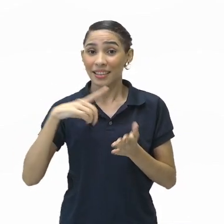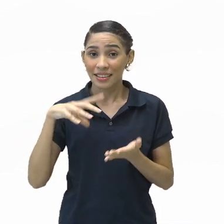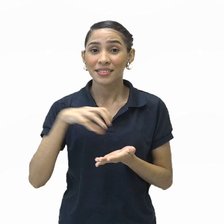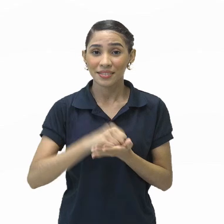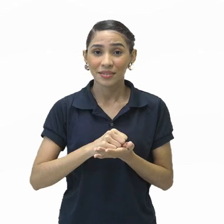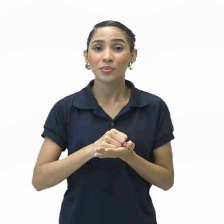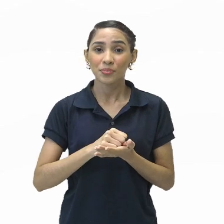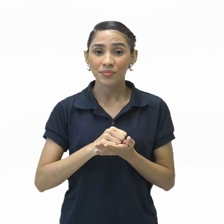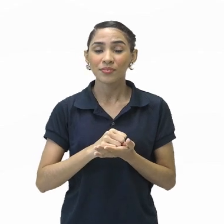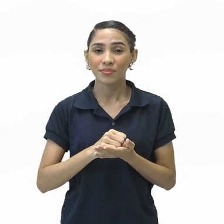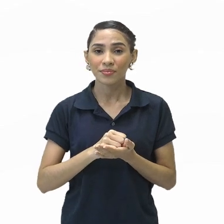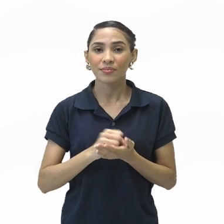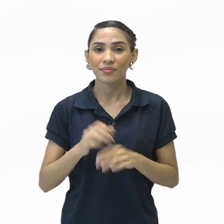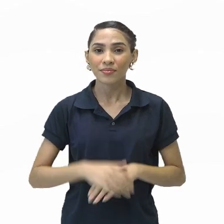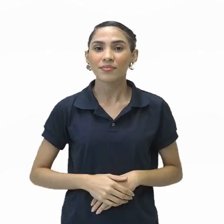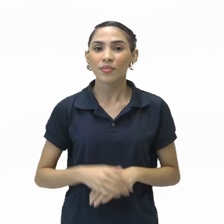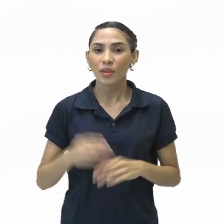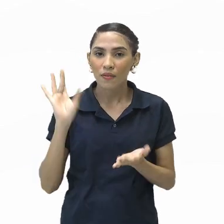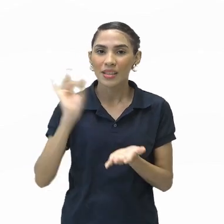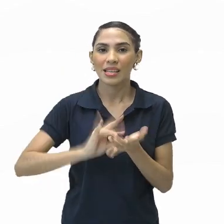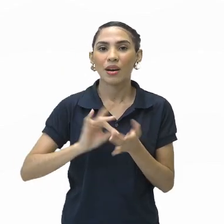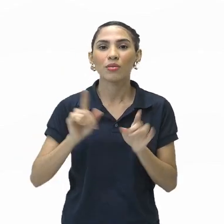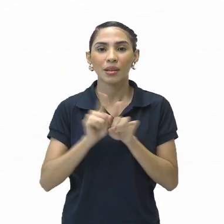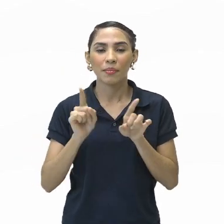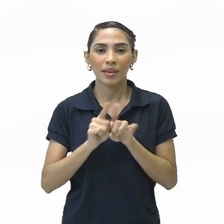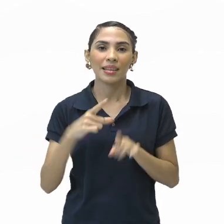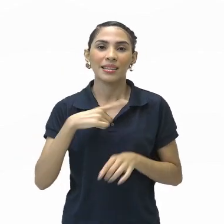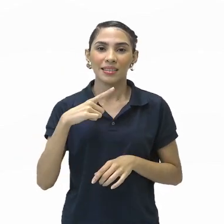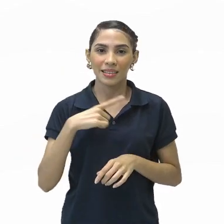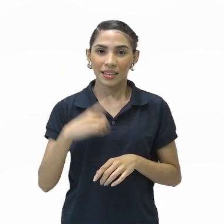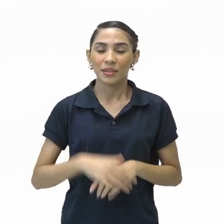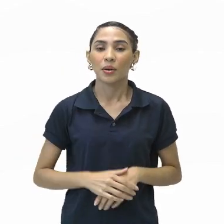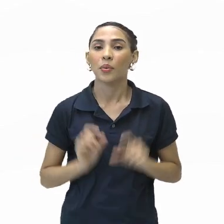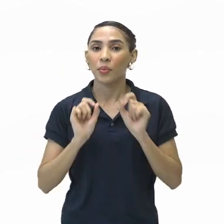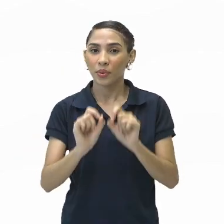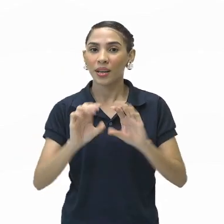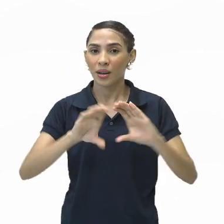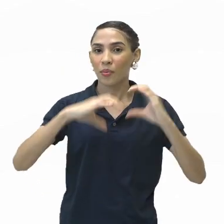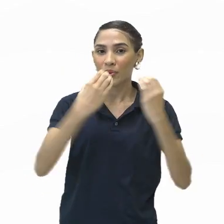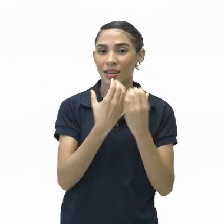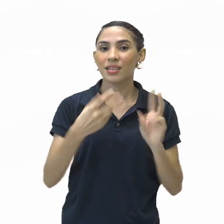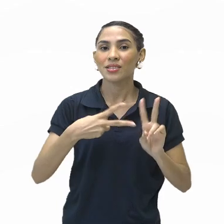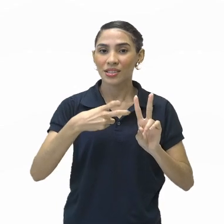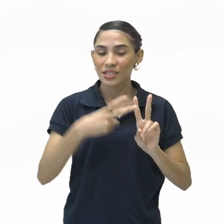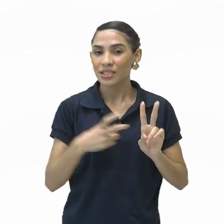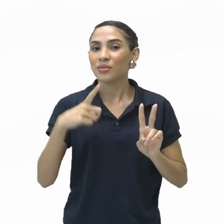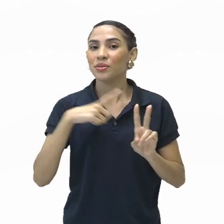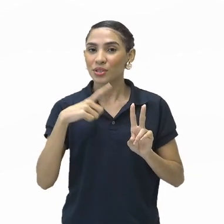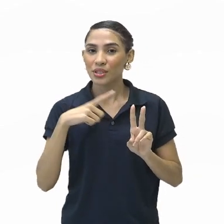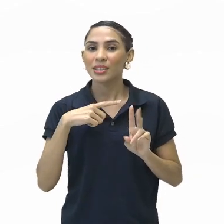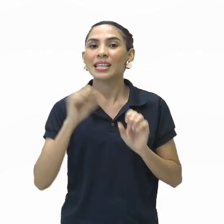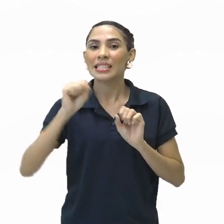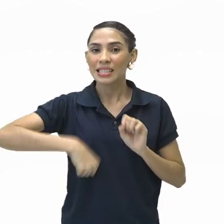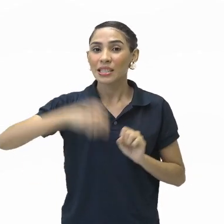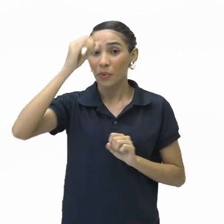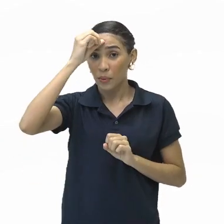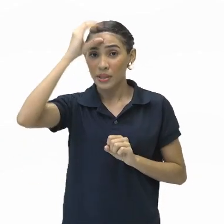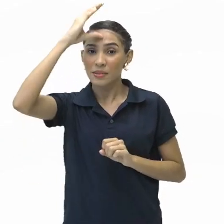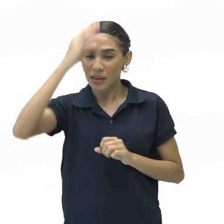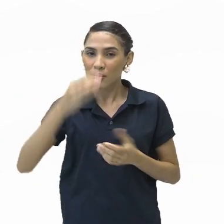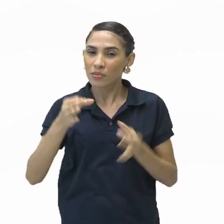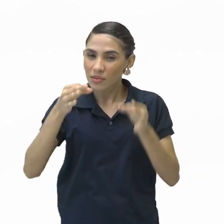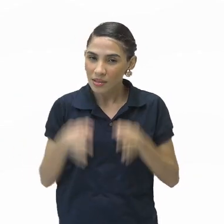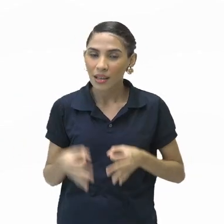é a versão oficial, né, que existe ali, de que comunidades indígenas tinham conhecimento adequado